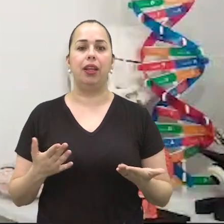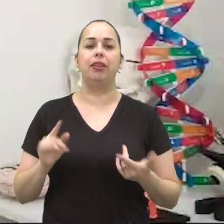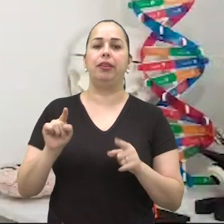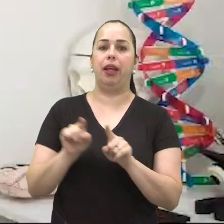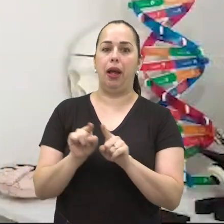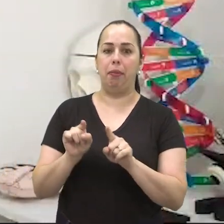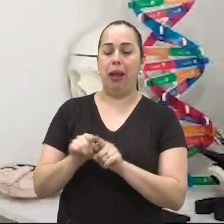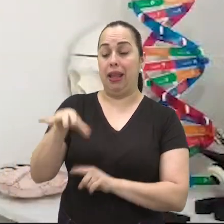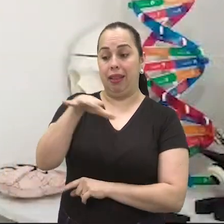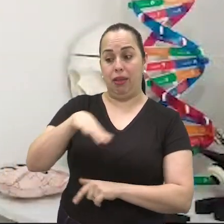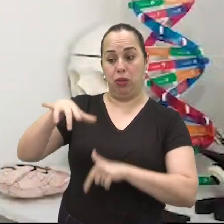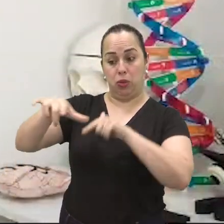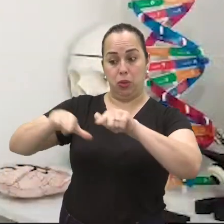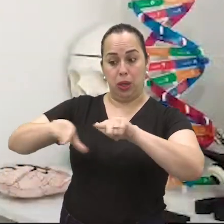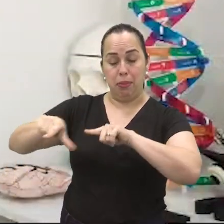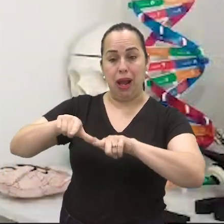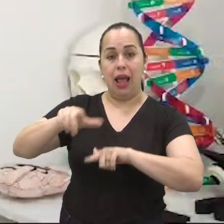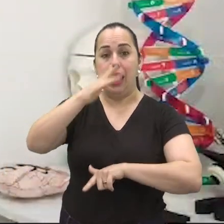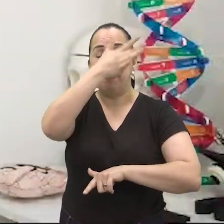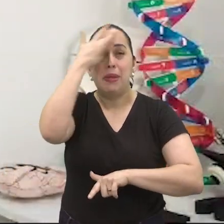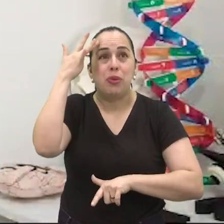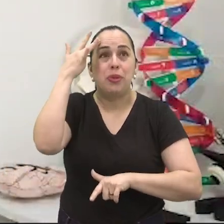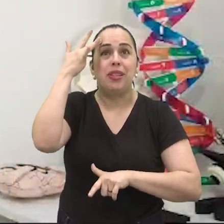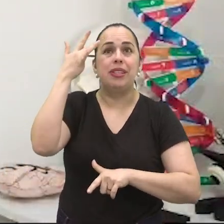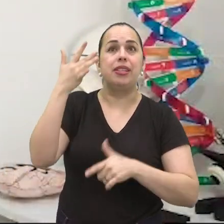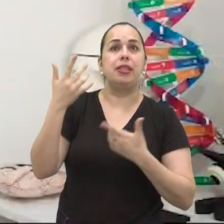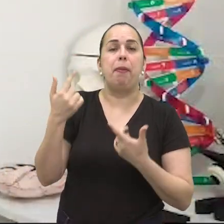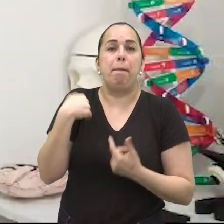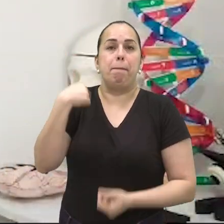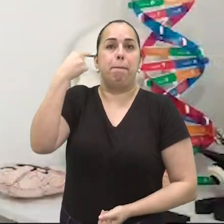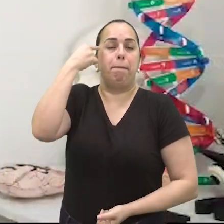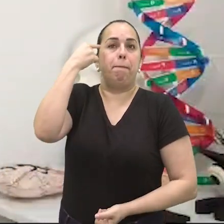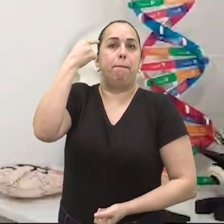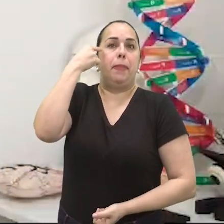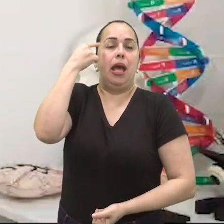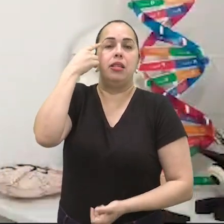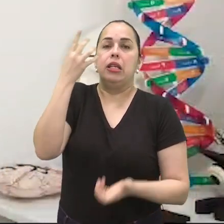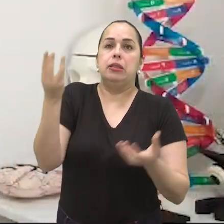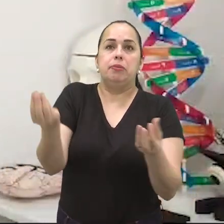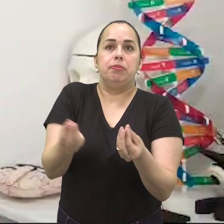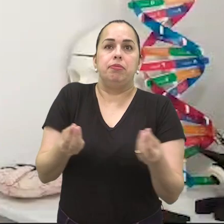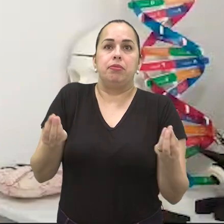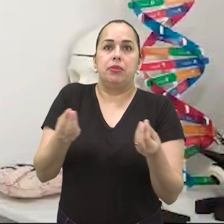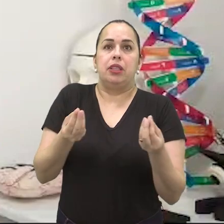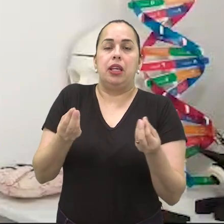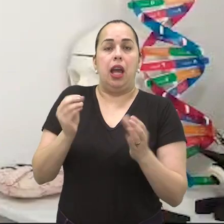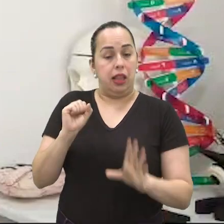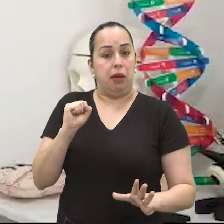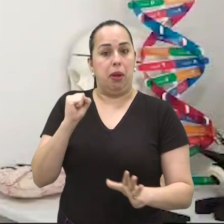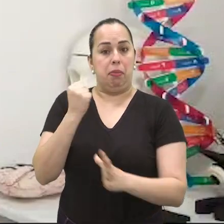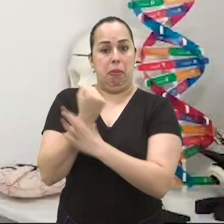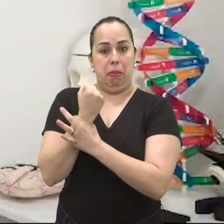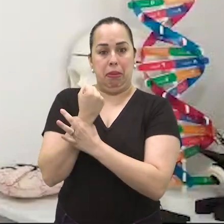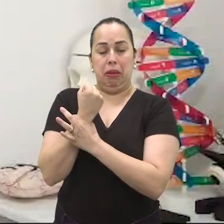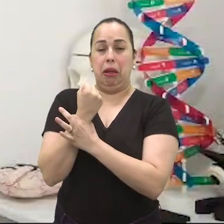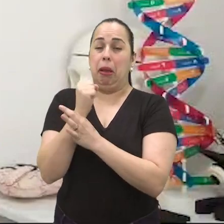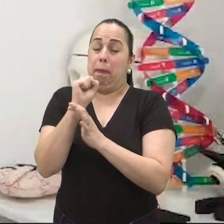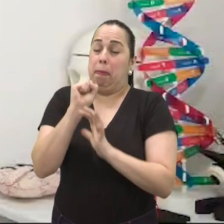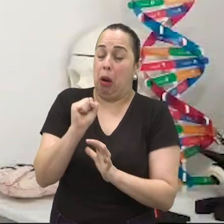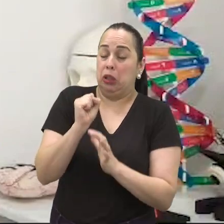Aspectos associados à estabilidade no ambiente de trabalho, né? Então, pessoas que acabam considerando que têm uma